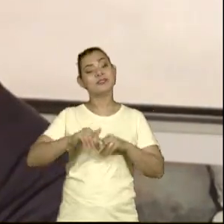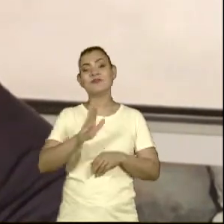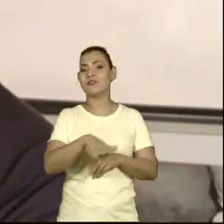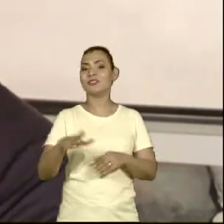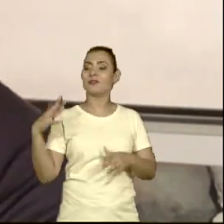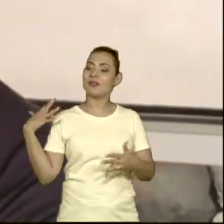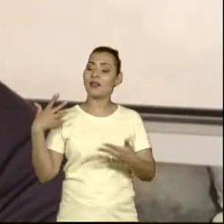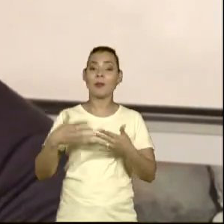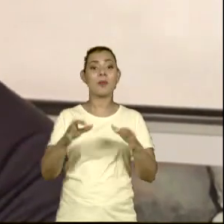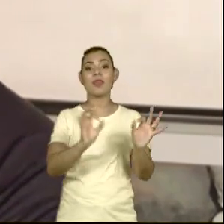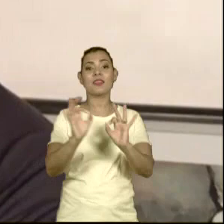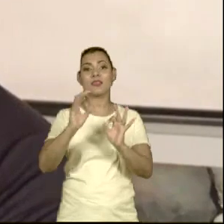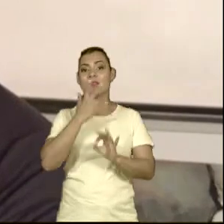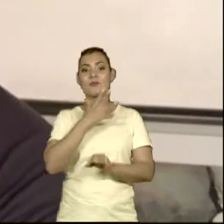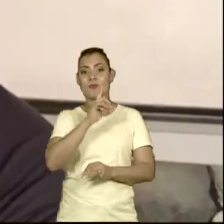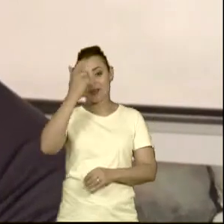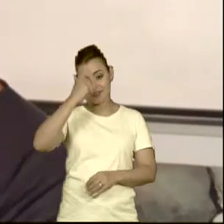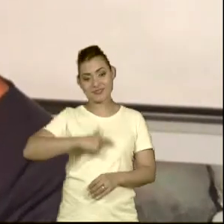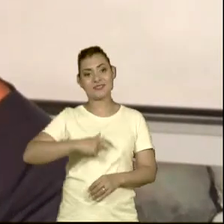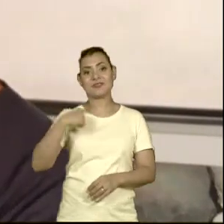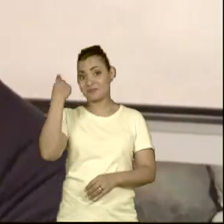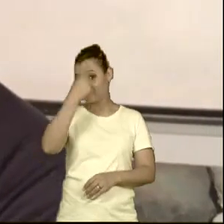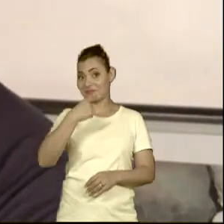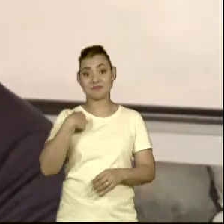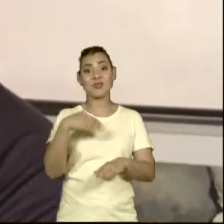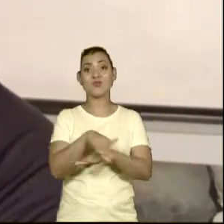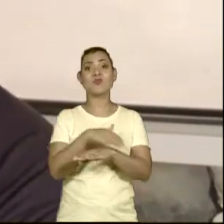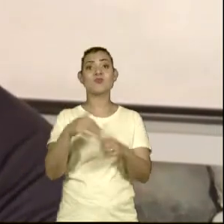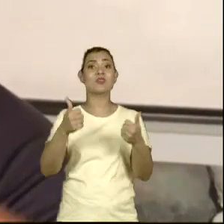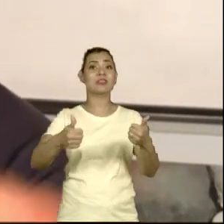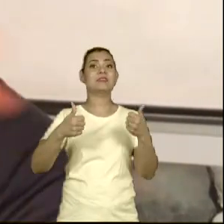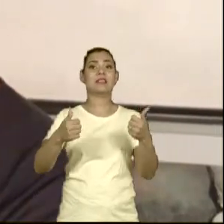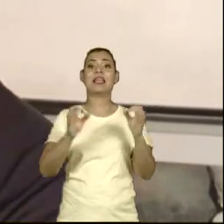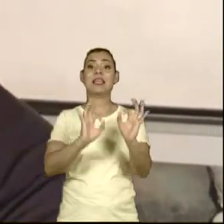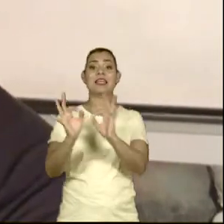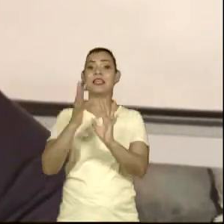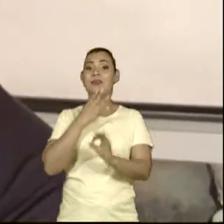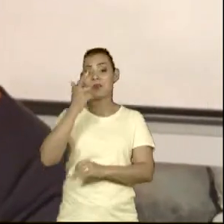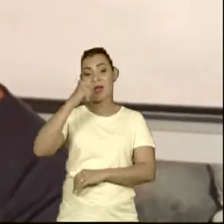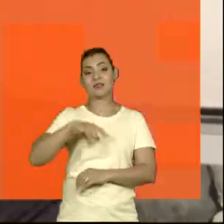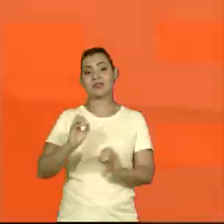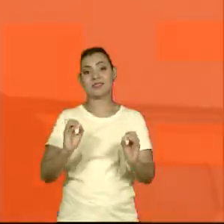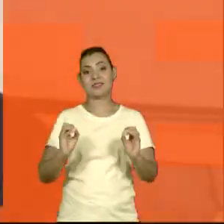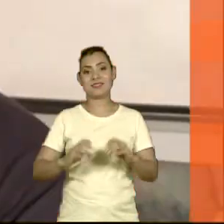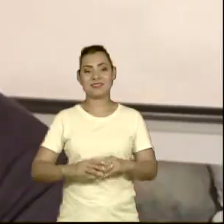infantil, mas ninguém conhece o rostinho, gente, ando na rua, de boa, ninguém sabe quem é.